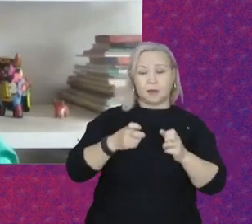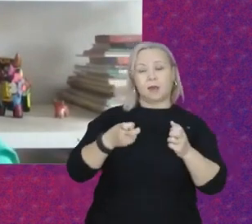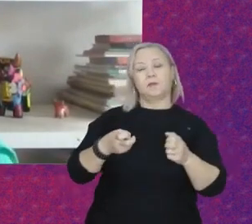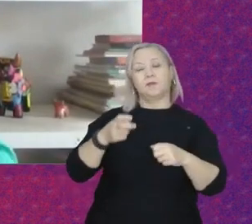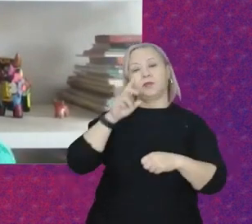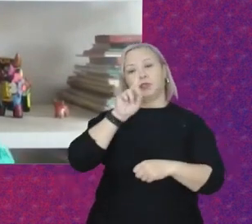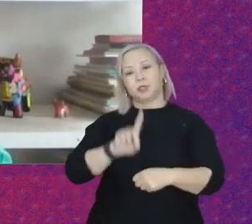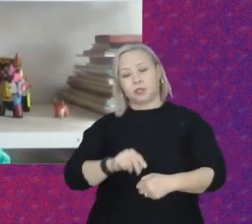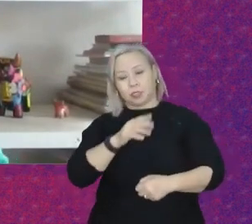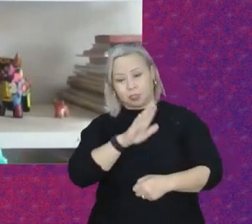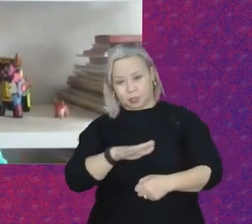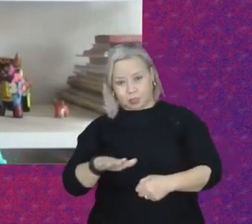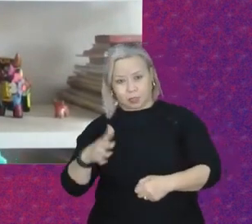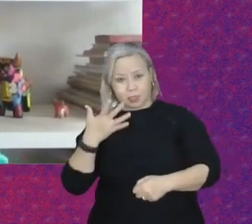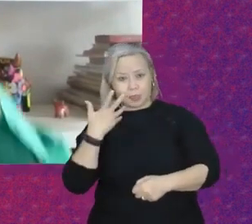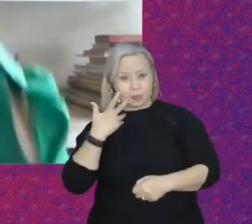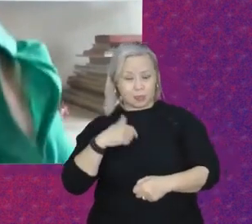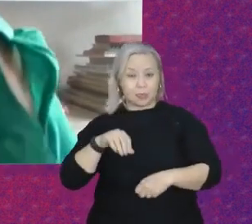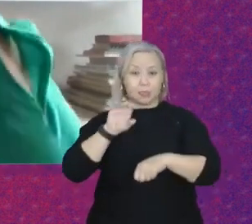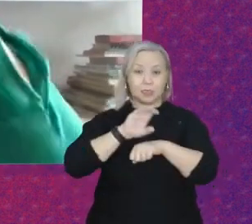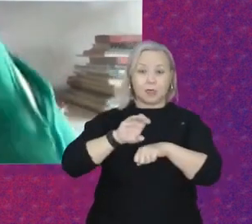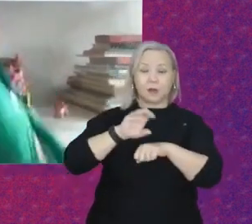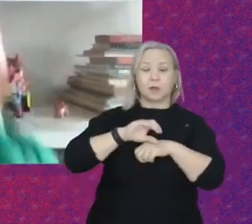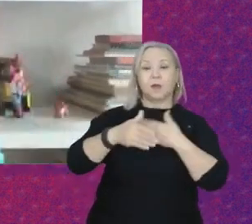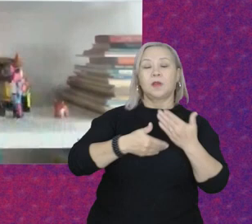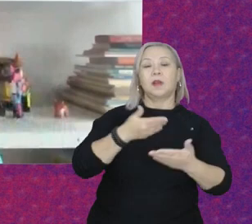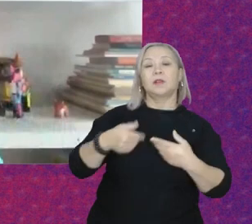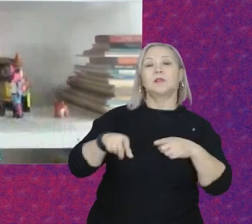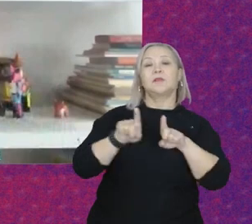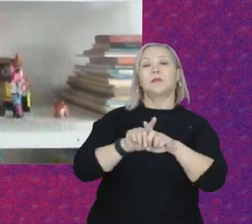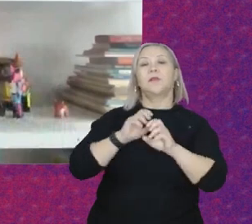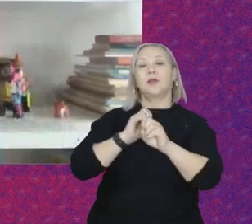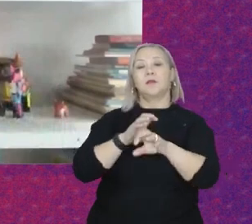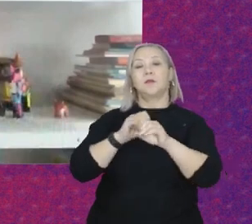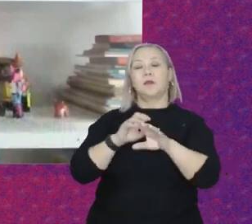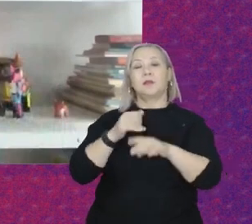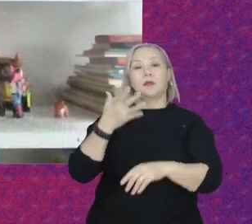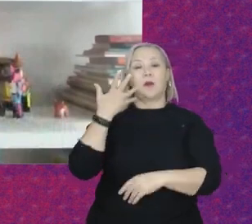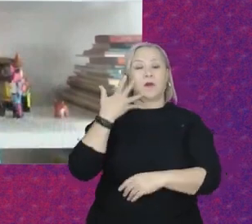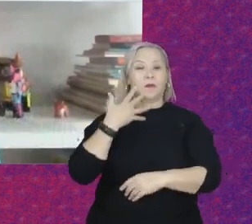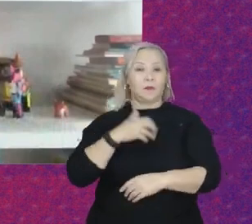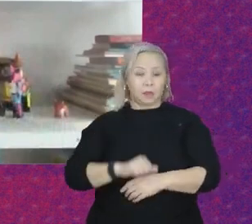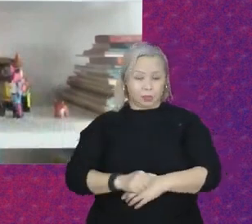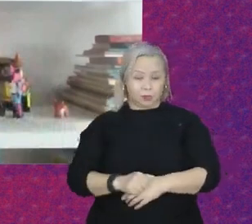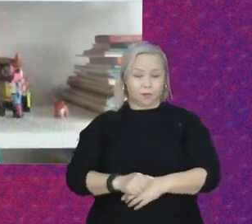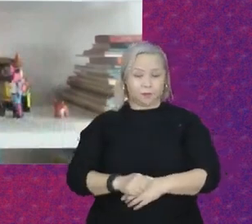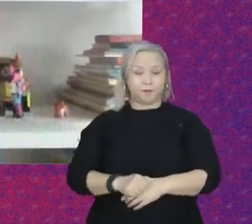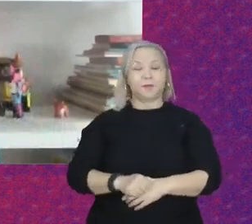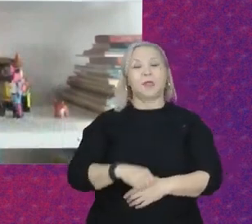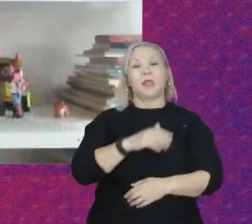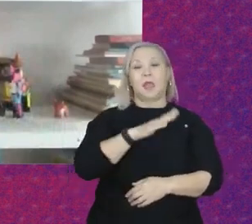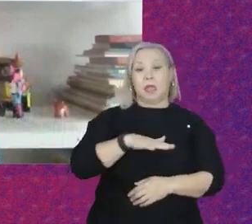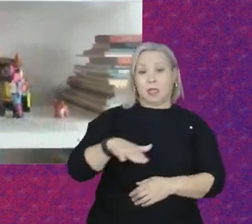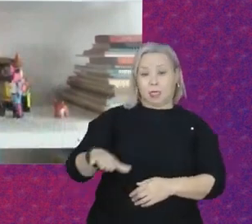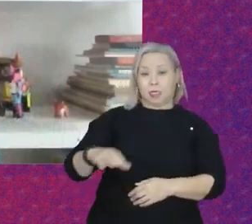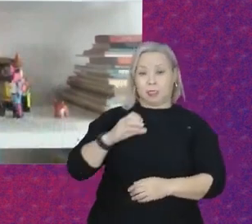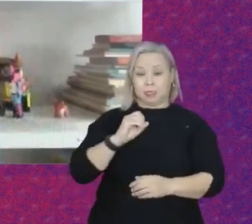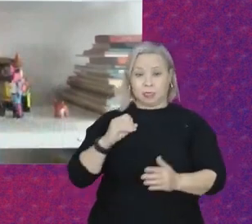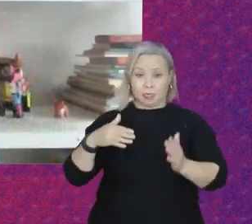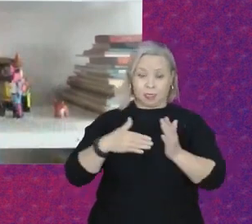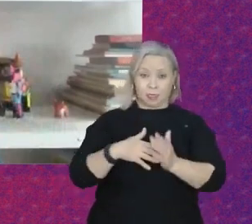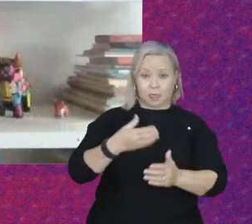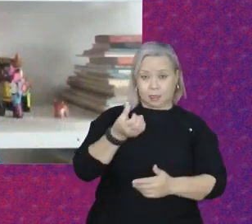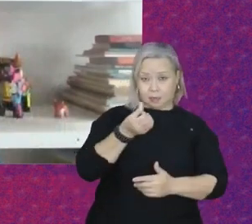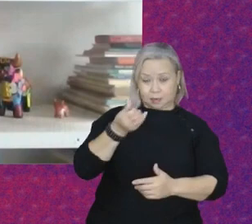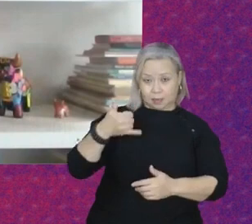criança e na Constituição, em relação também à educação infantil da criança de 0 até 6 anos de